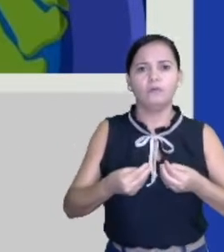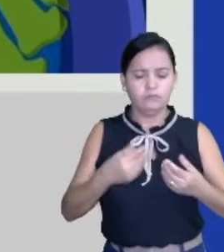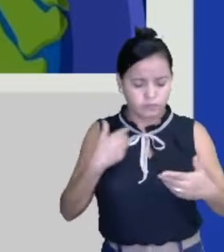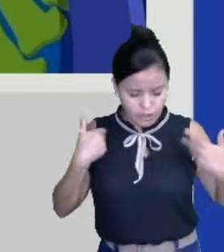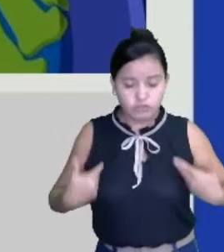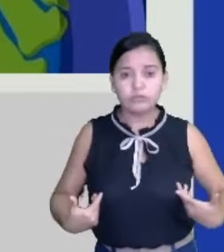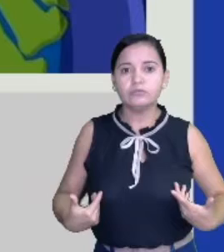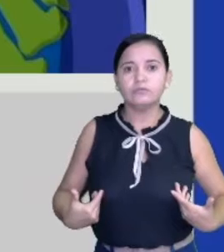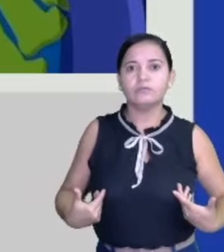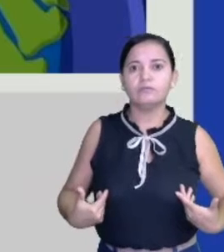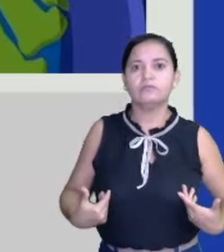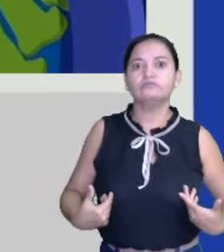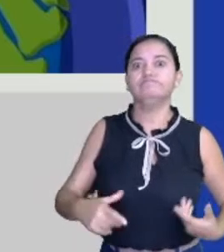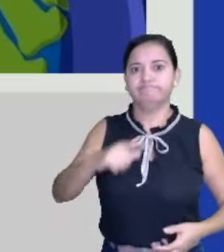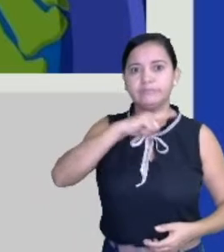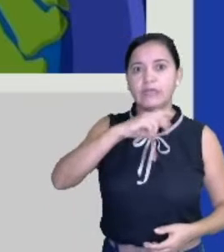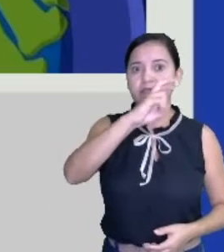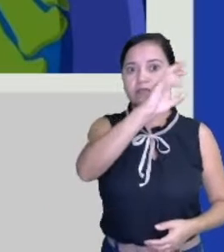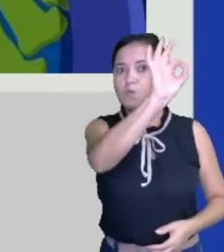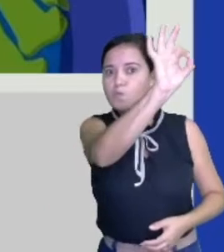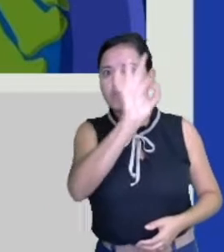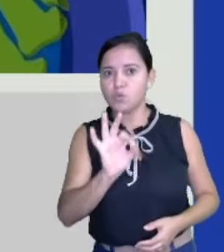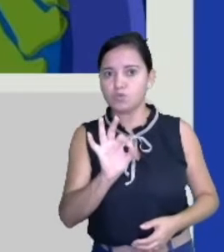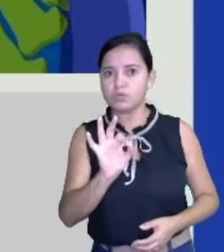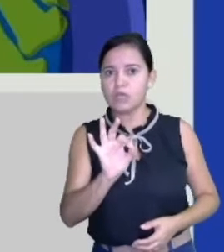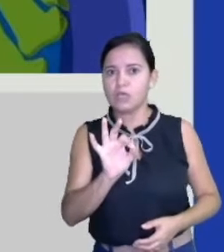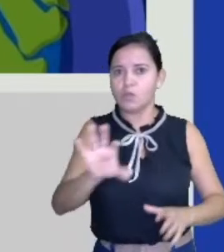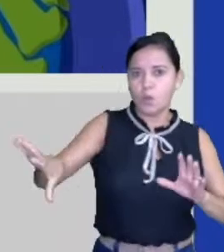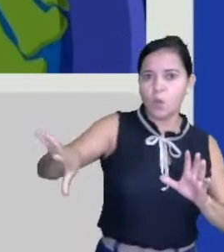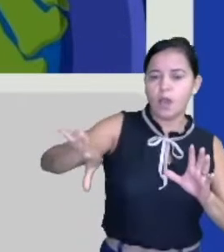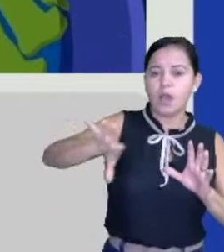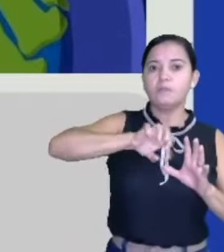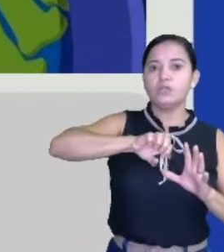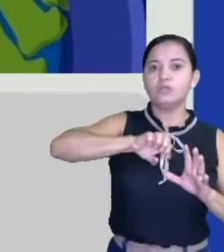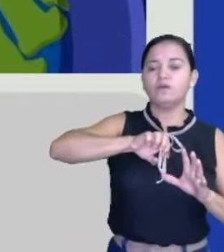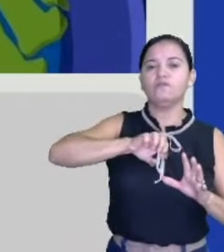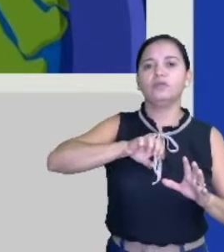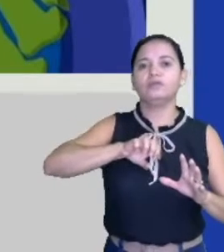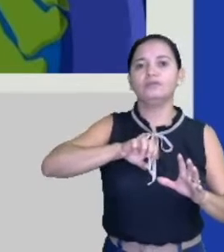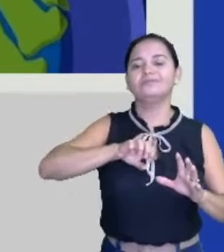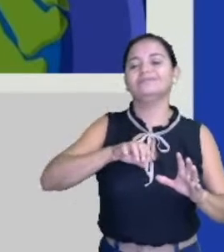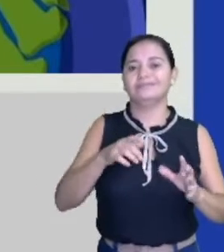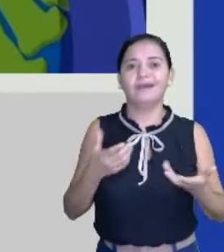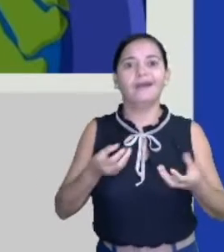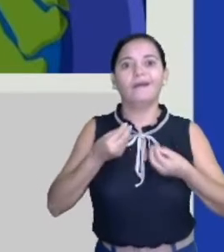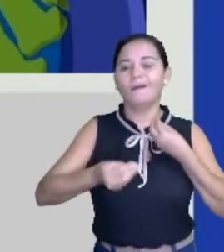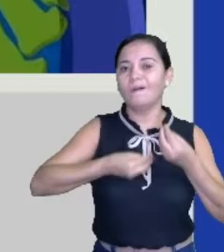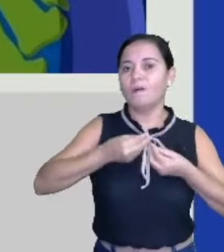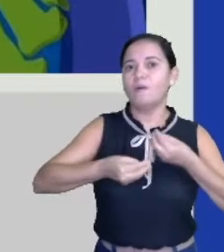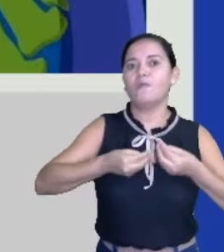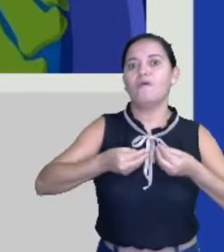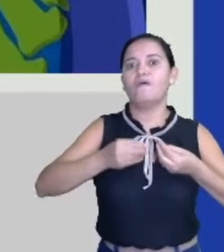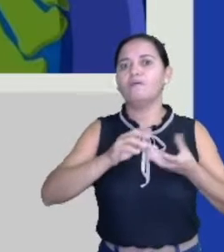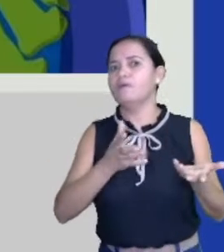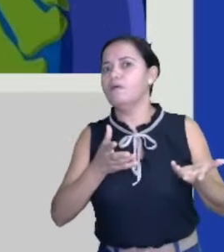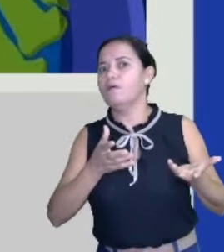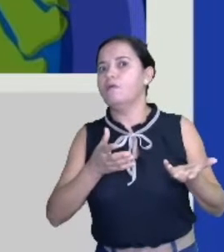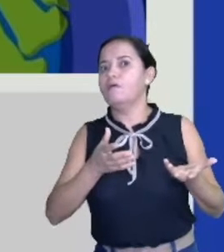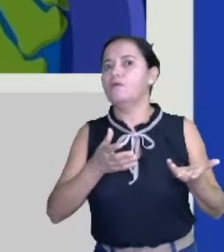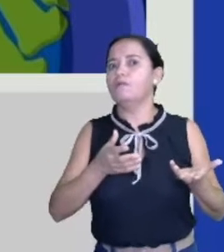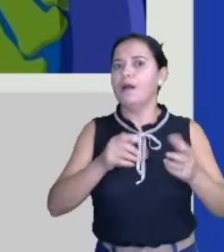apenas 5% é absorvido desse raio UVA. O restante, gente, ele literalmente ele vai